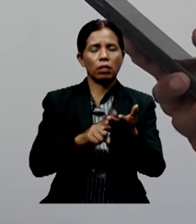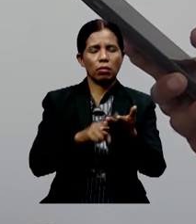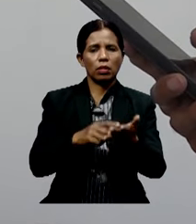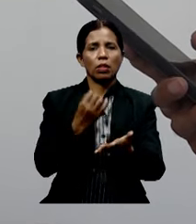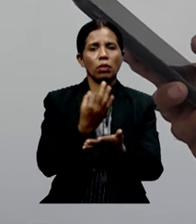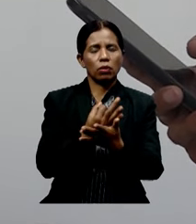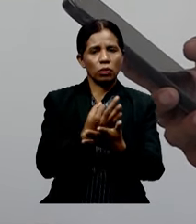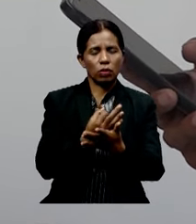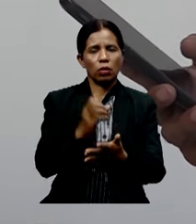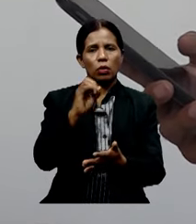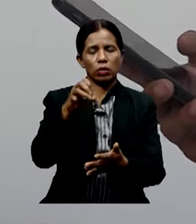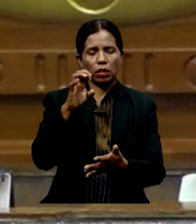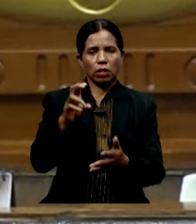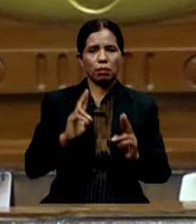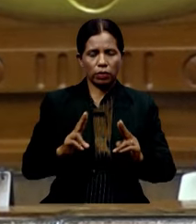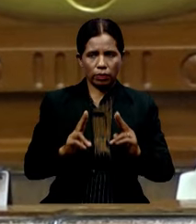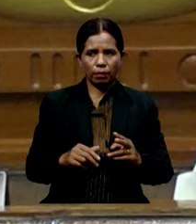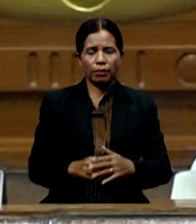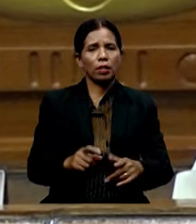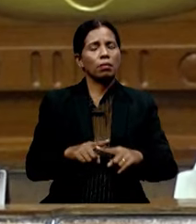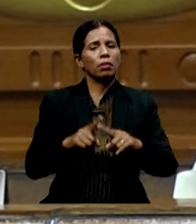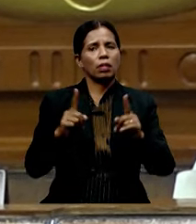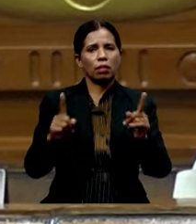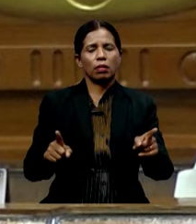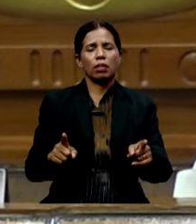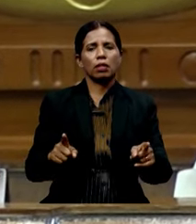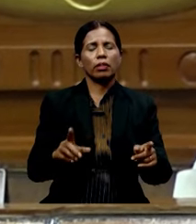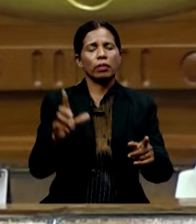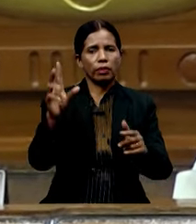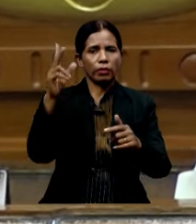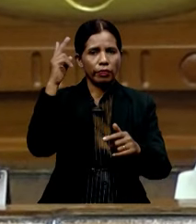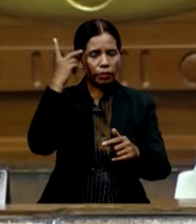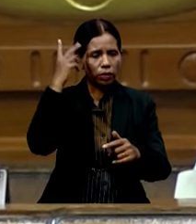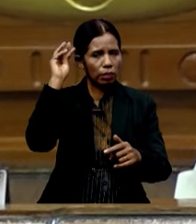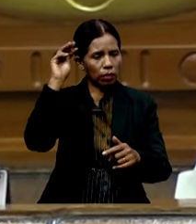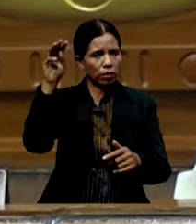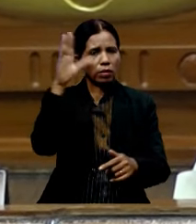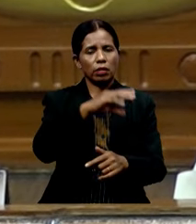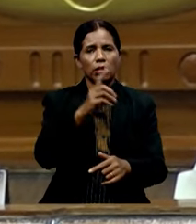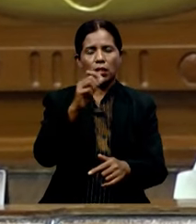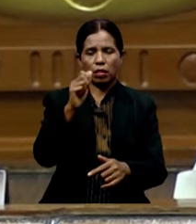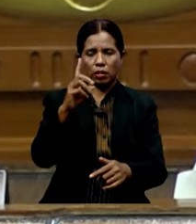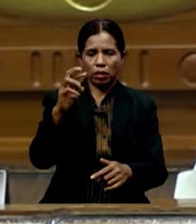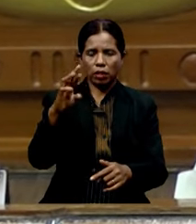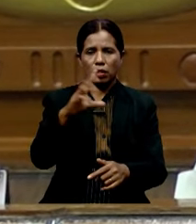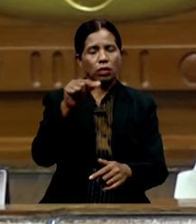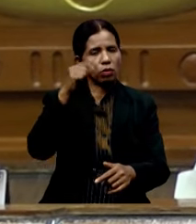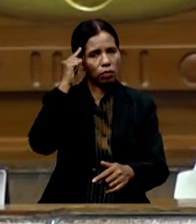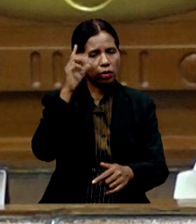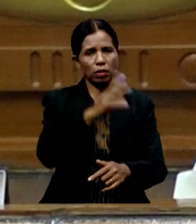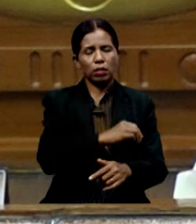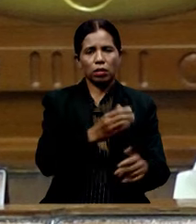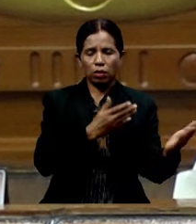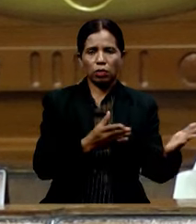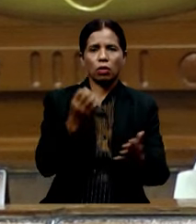orçamento e urgência nela. Mas bem antes, né, vice-ministro assunto parlamentar Adérito Hugo Ateten, governo da CIA se